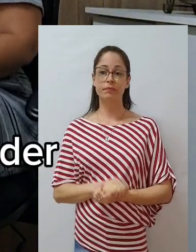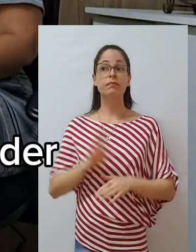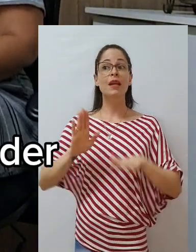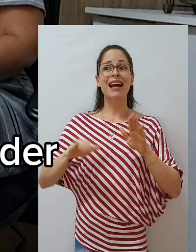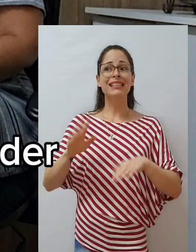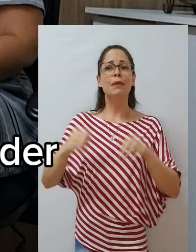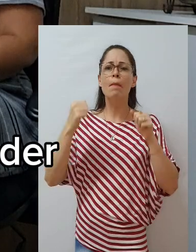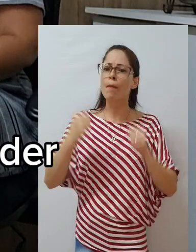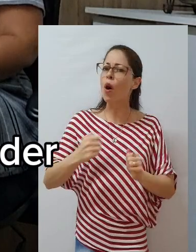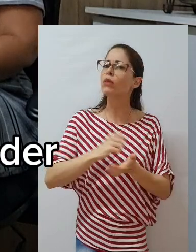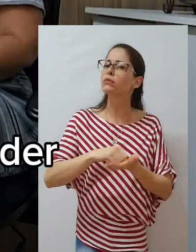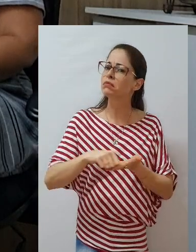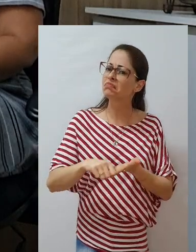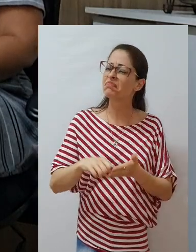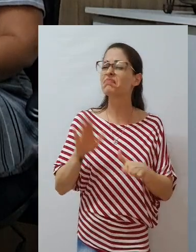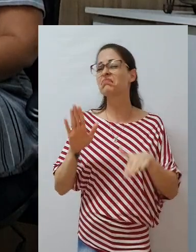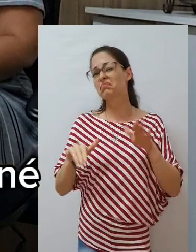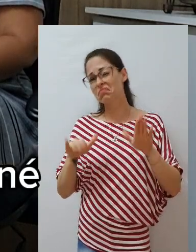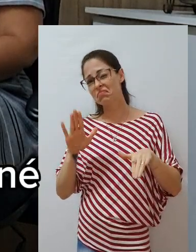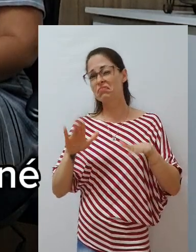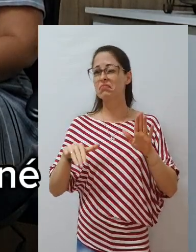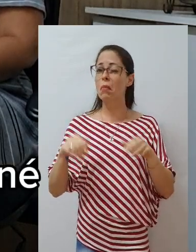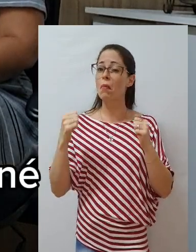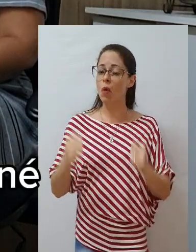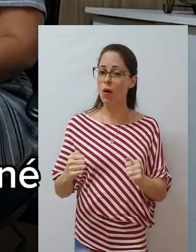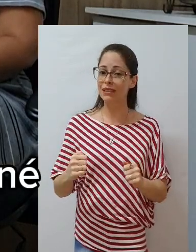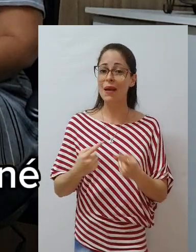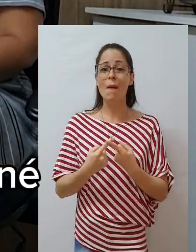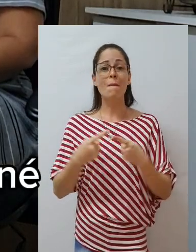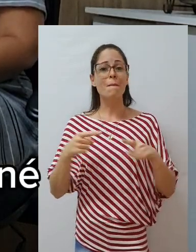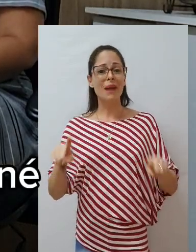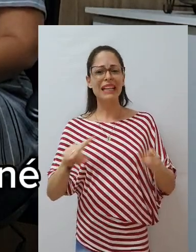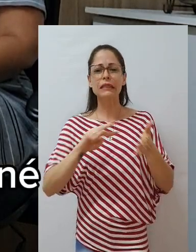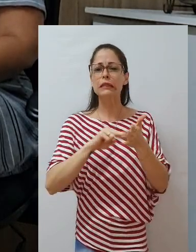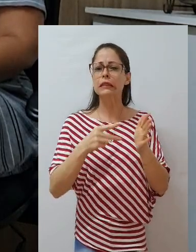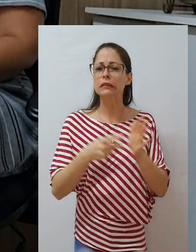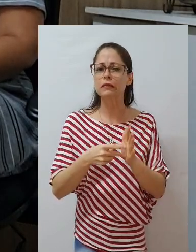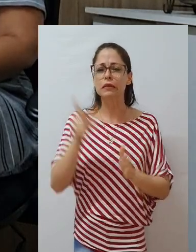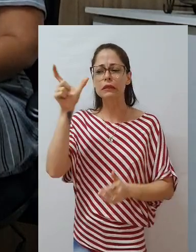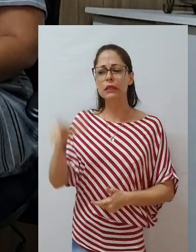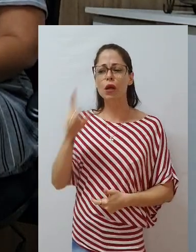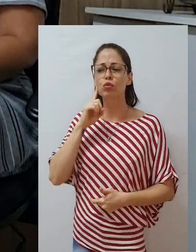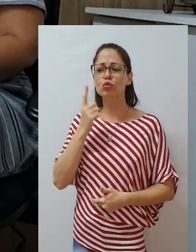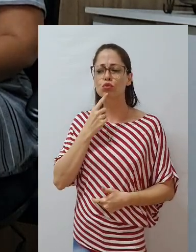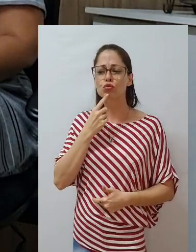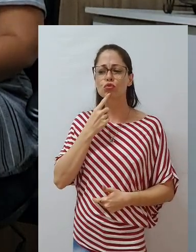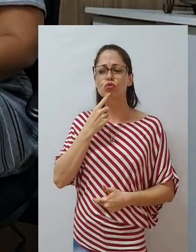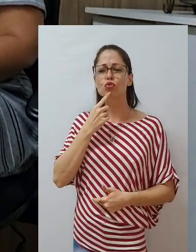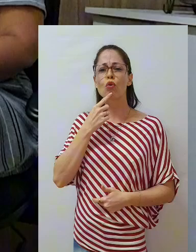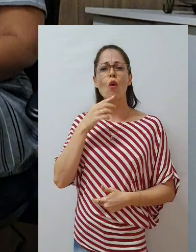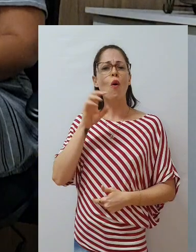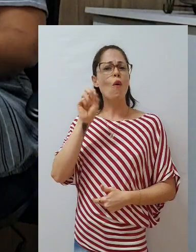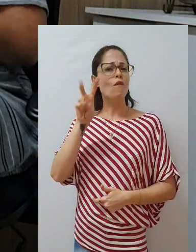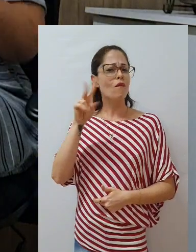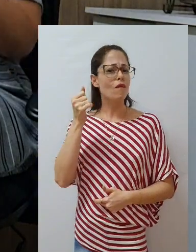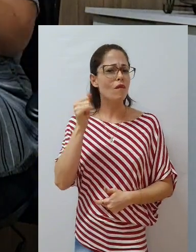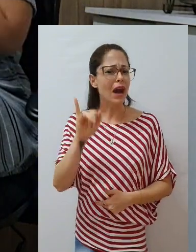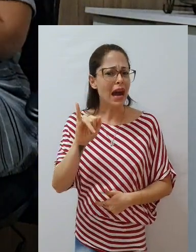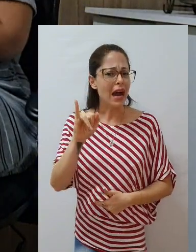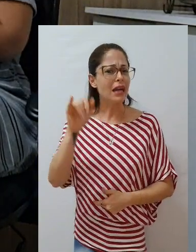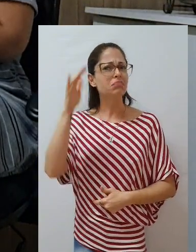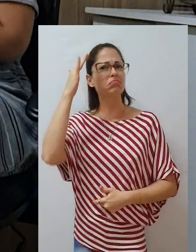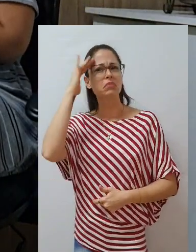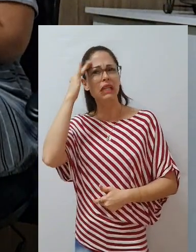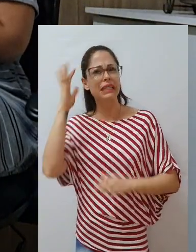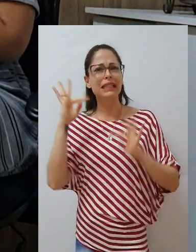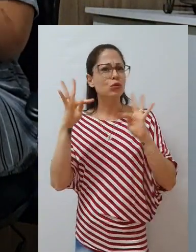entender tudo. Então, por isso que hoje, ainda bem, né, que a tecnologia desenvolveu e hoje nós temos uma tecnologia